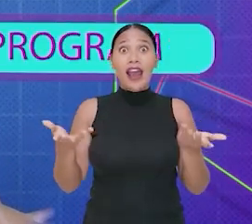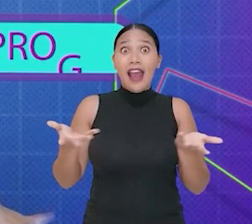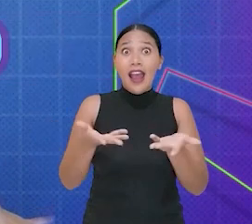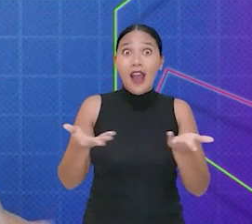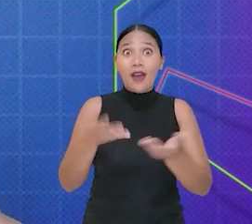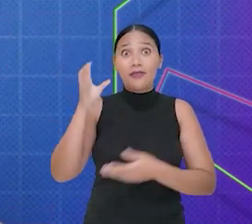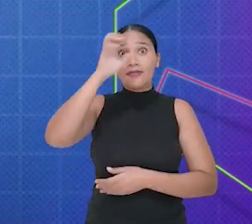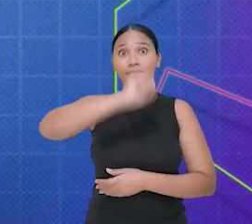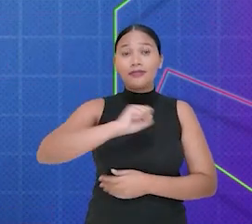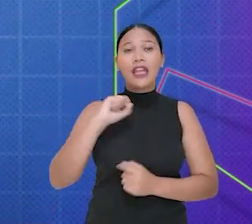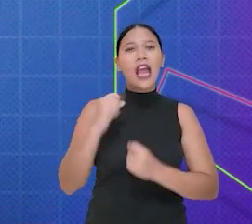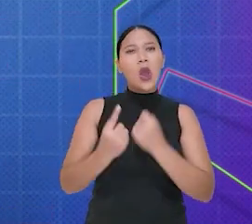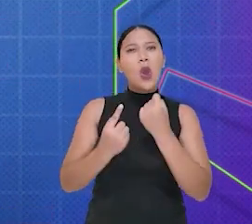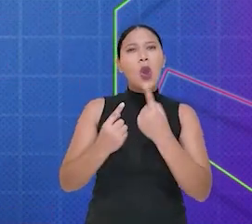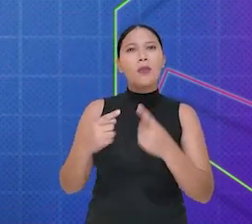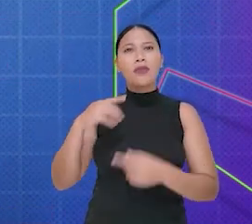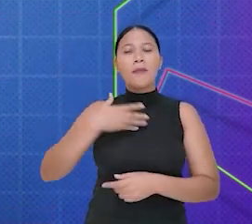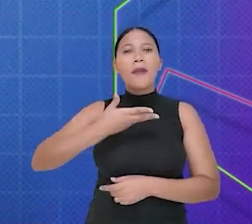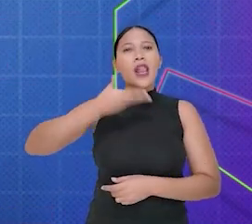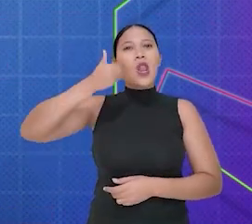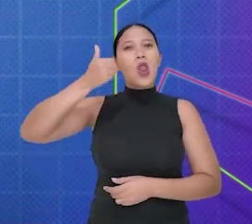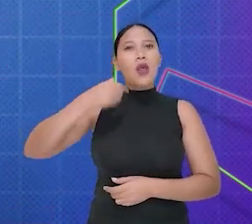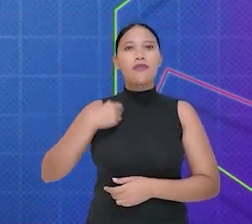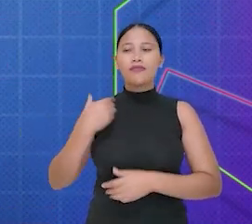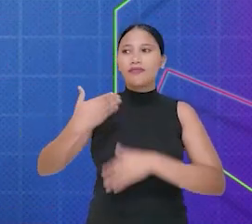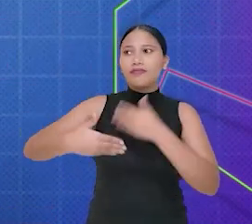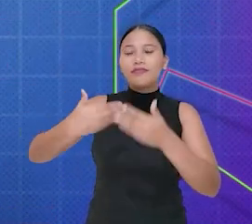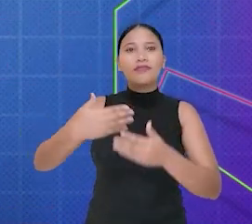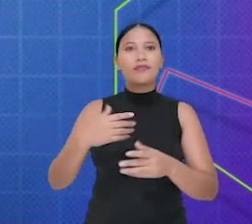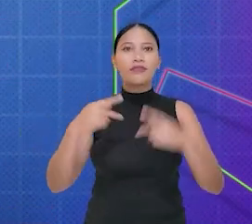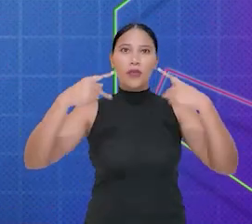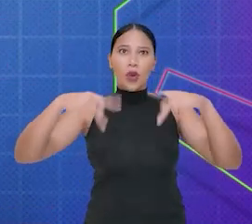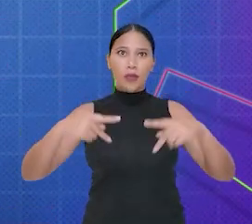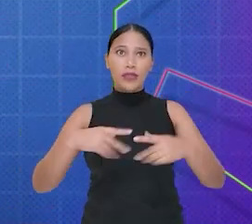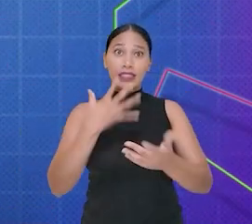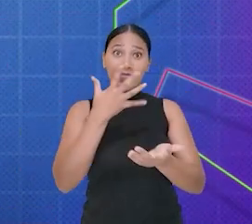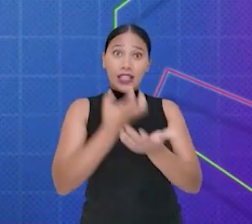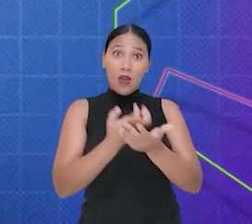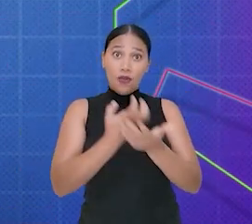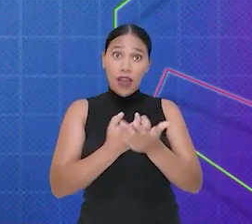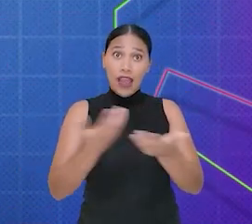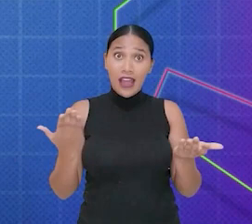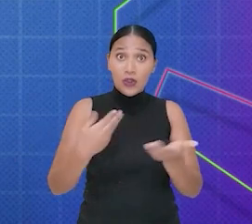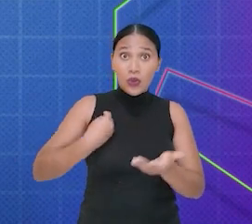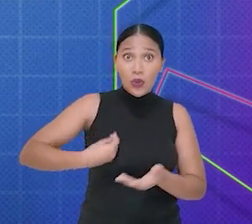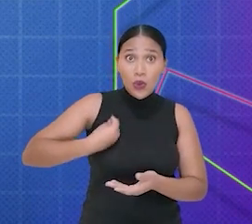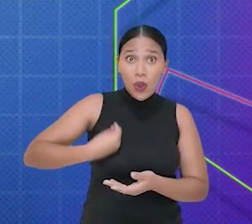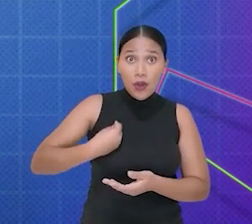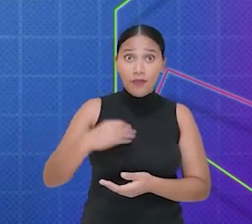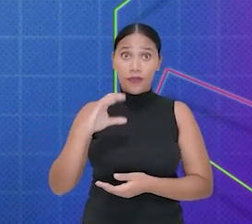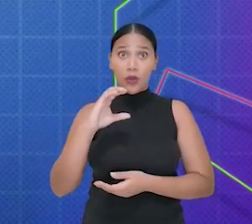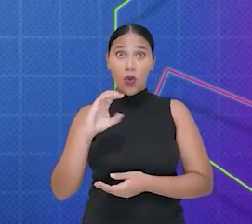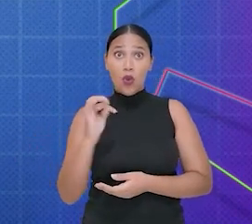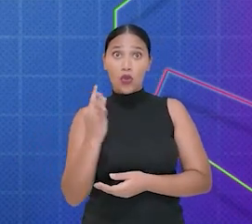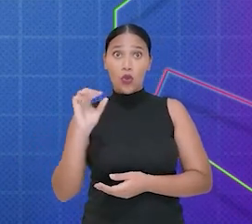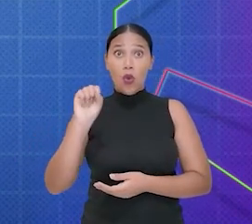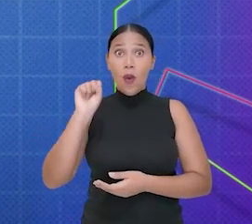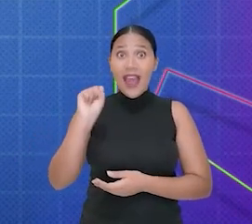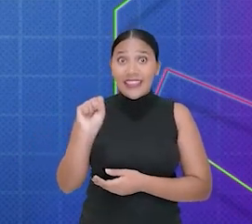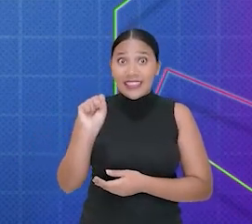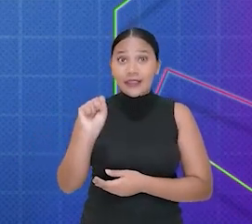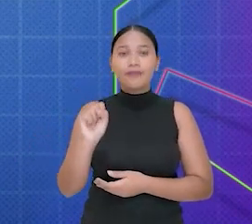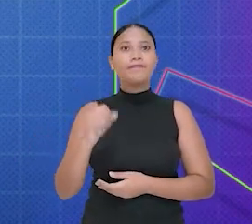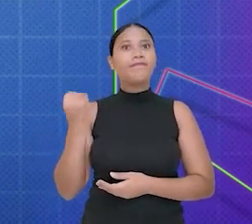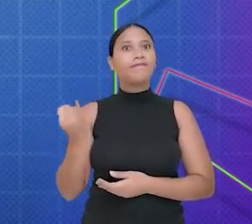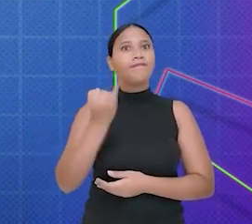programas. Agora vamos aprender alguns atalhos para melhorar o nosso desempenho com programas. Salvar o arquivo atual com Ctrl